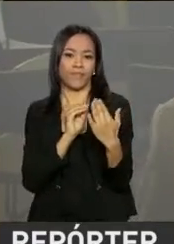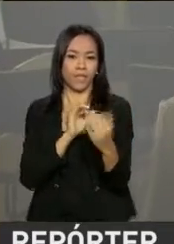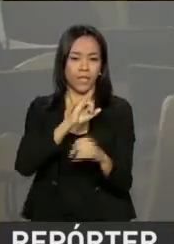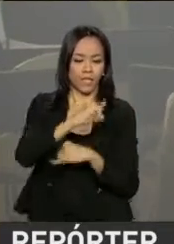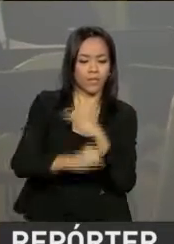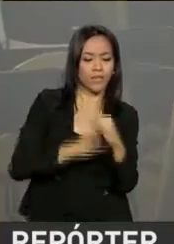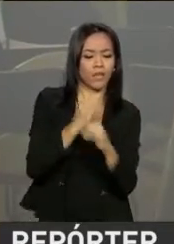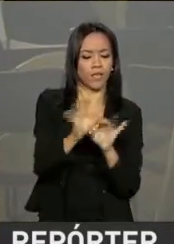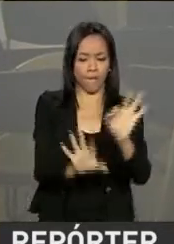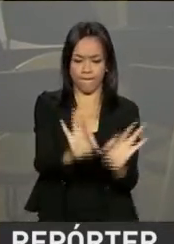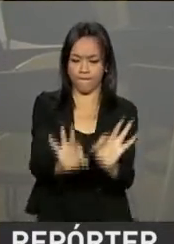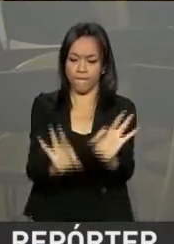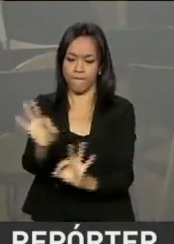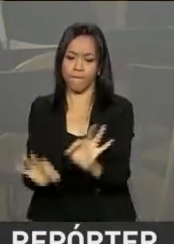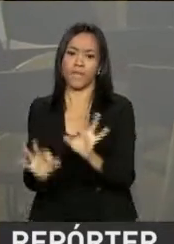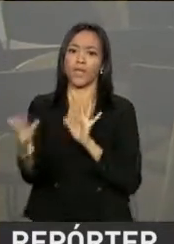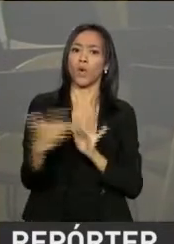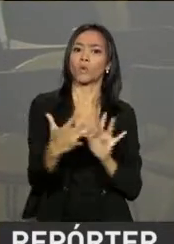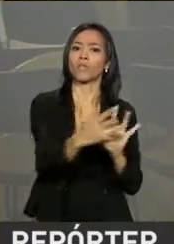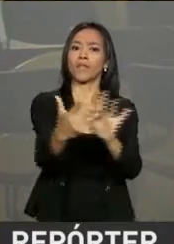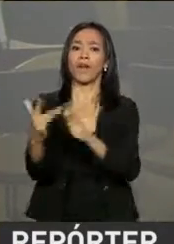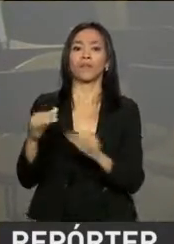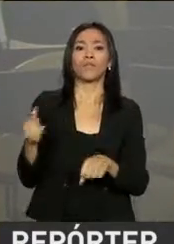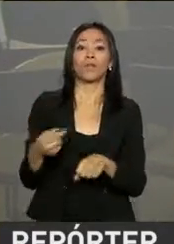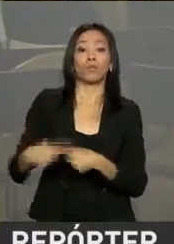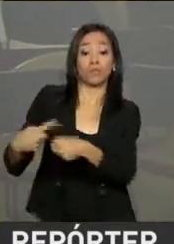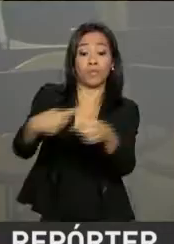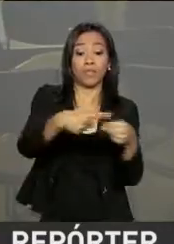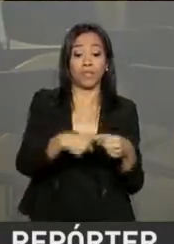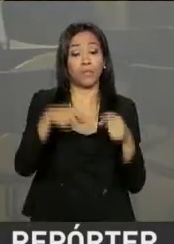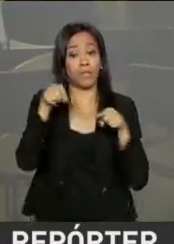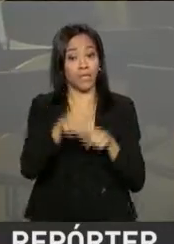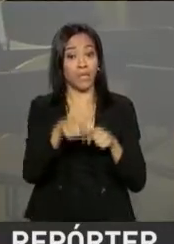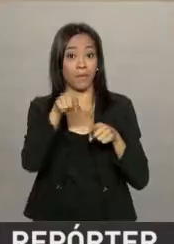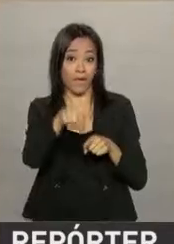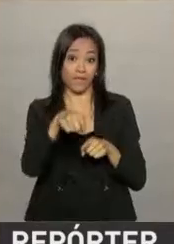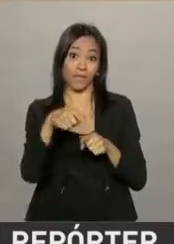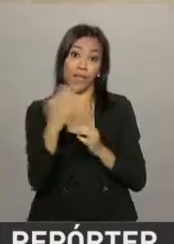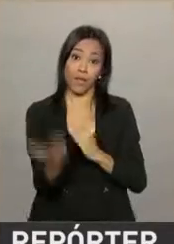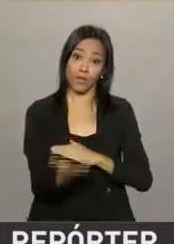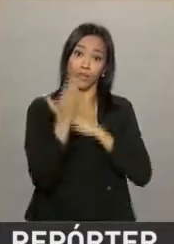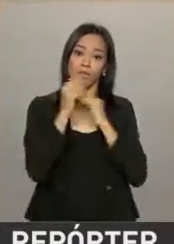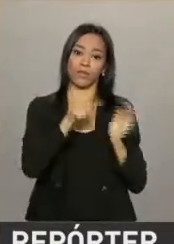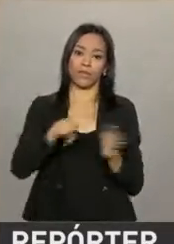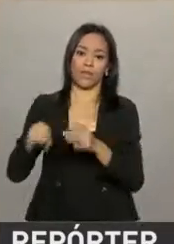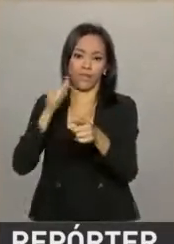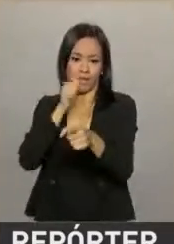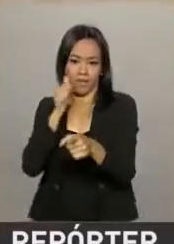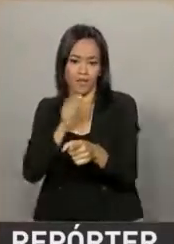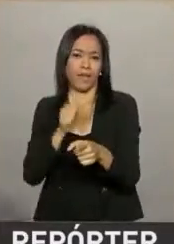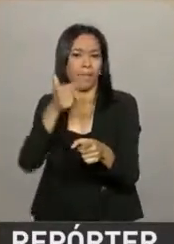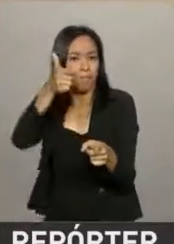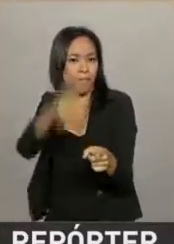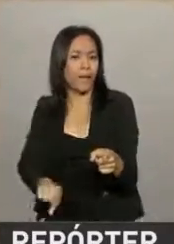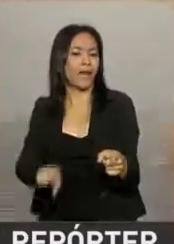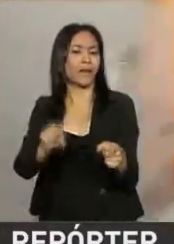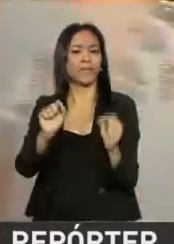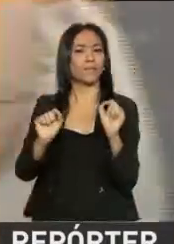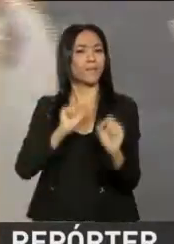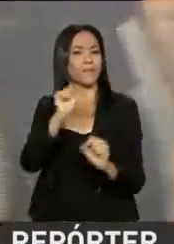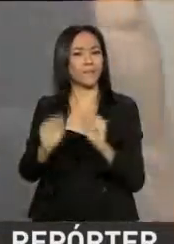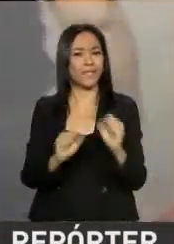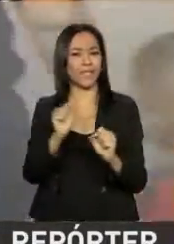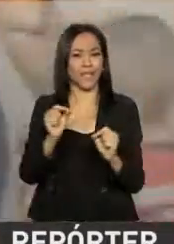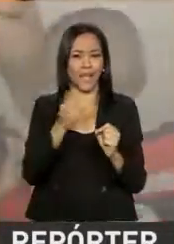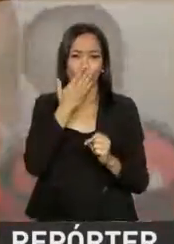estados e municípios né então na verdade a marca brasil ajuda a todos e acabam fernanda só que mesmo mais motivos para tirar a